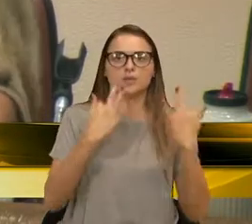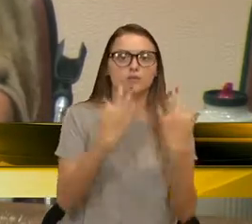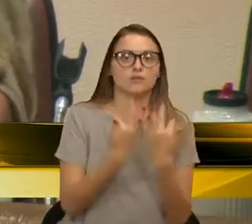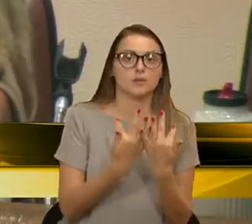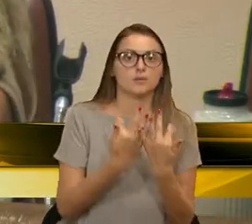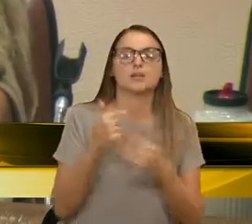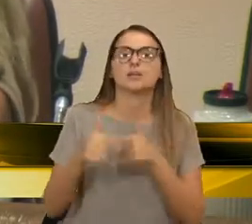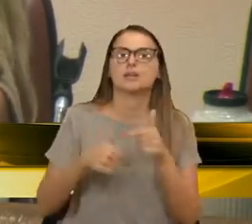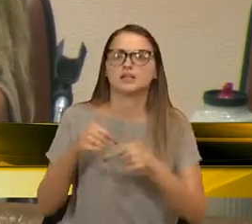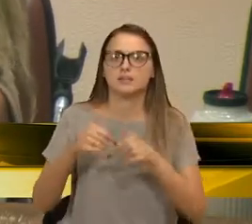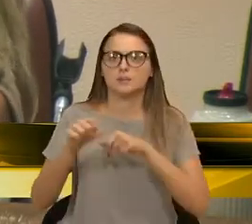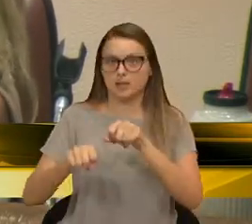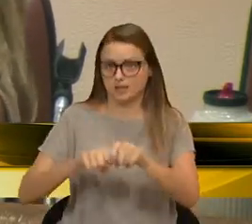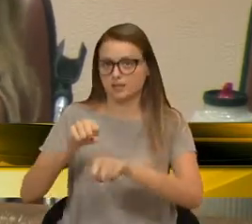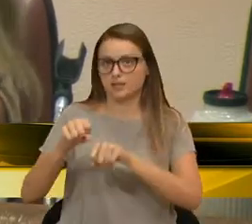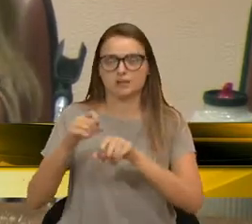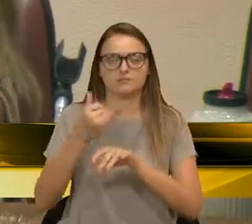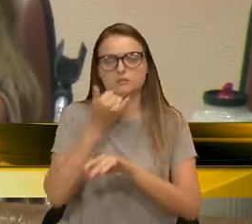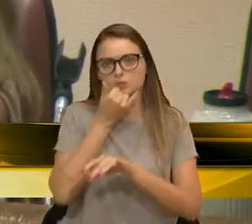ciclistas, e quando eles têm,